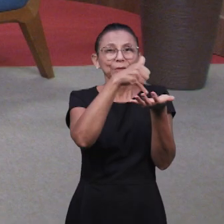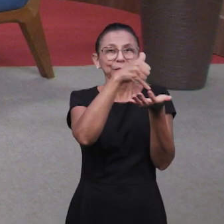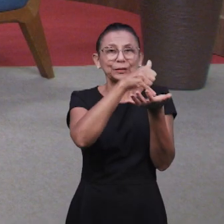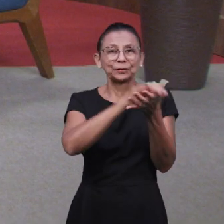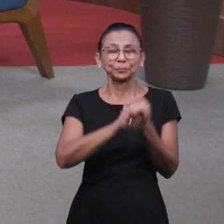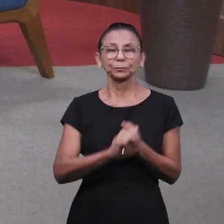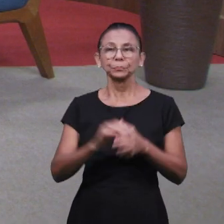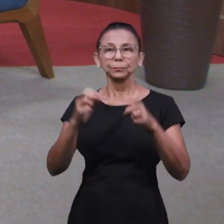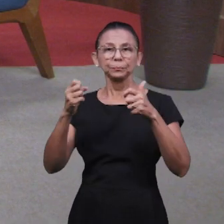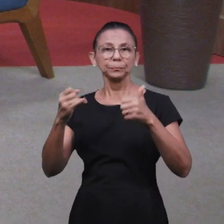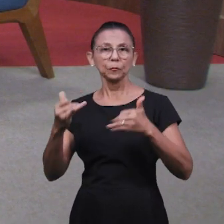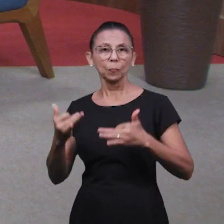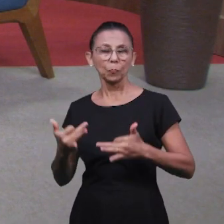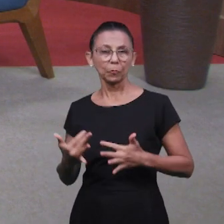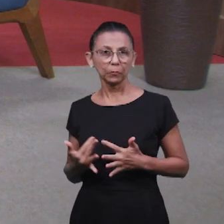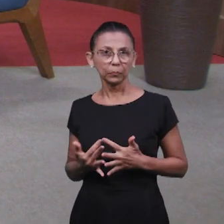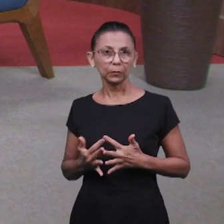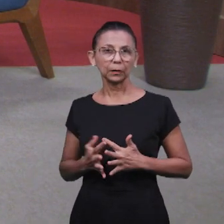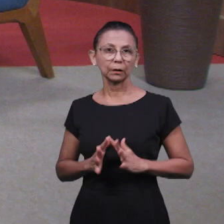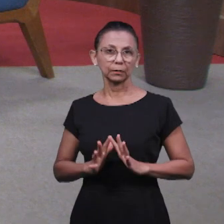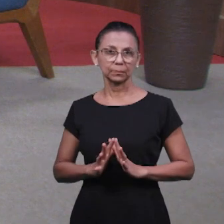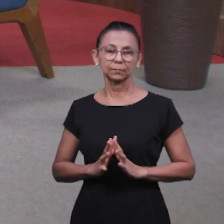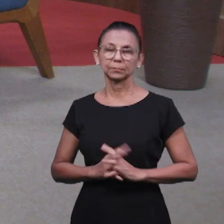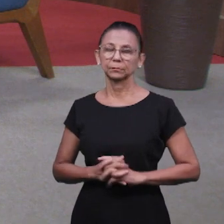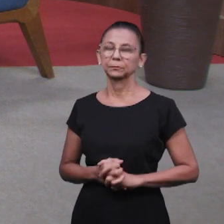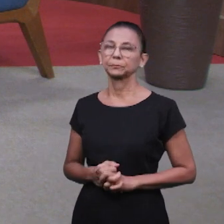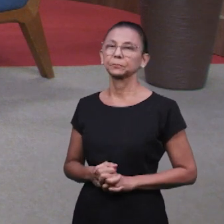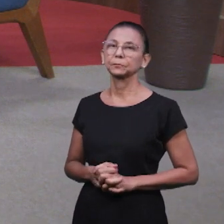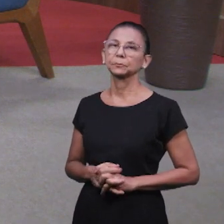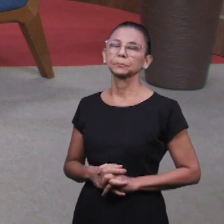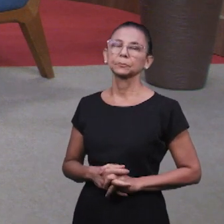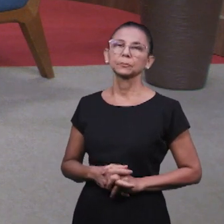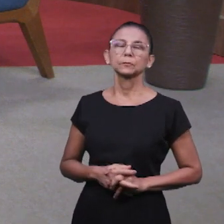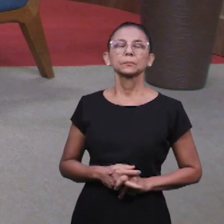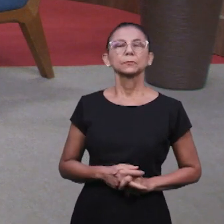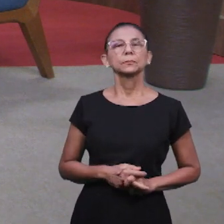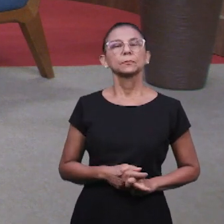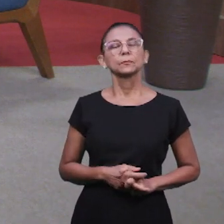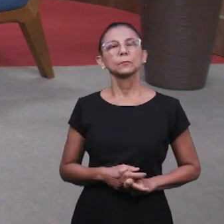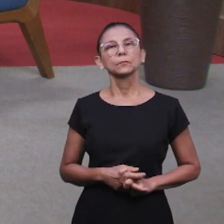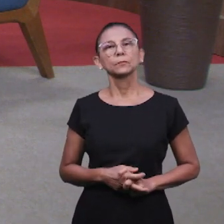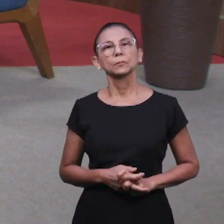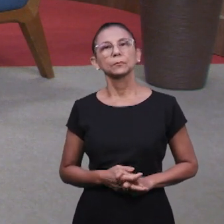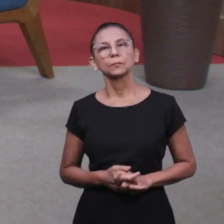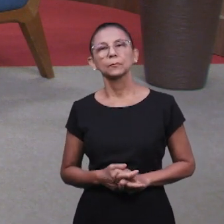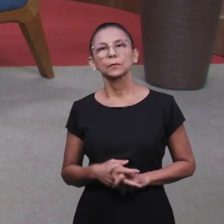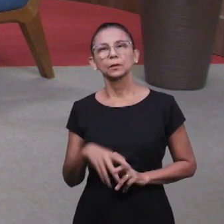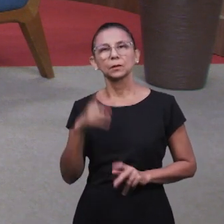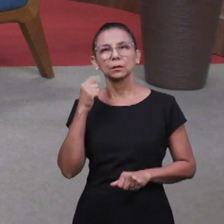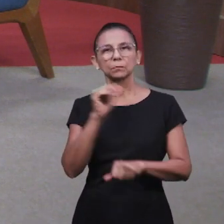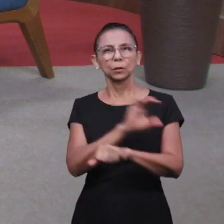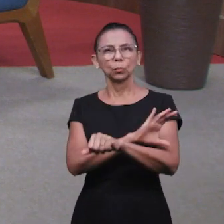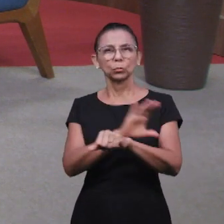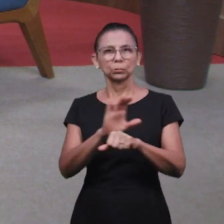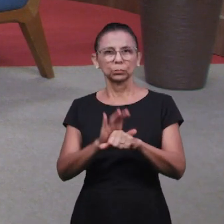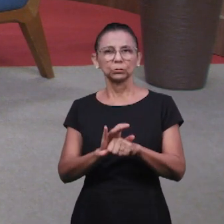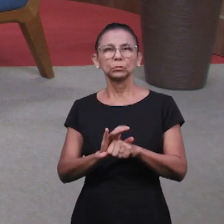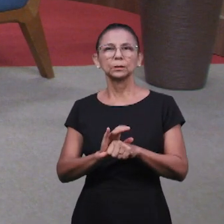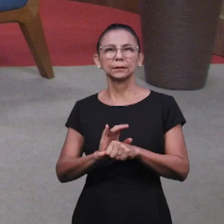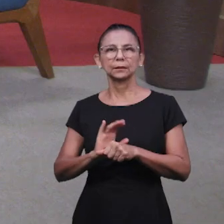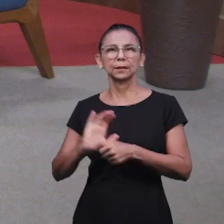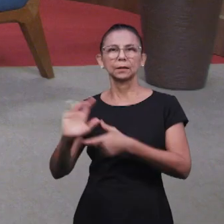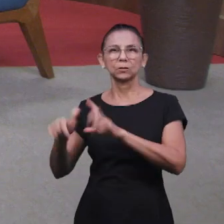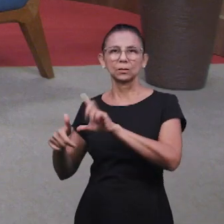a duração, pelo que você lê sobre isso, né? Os costumes